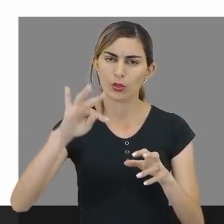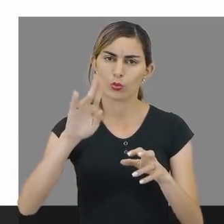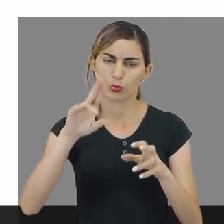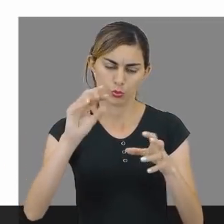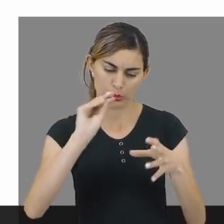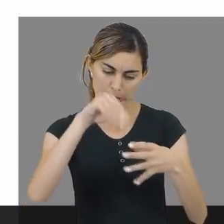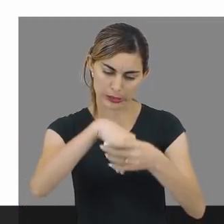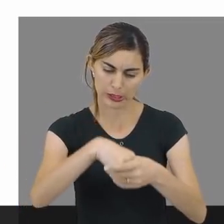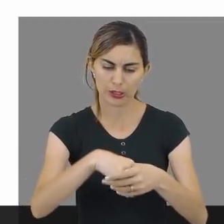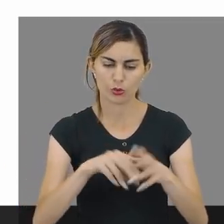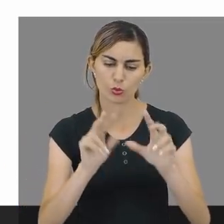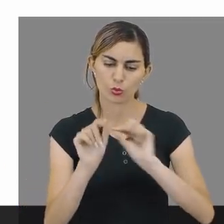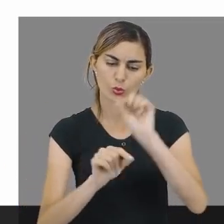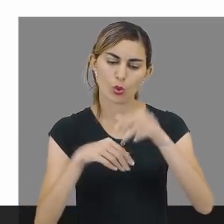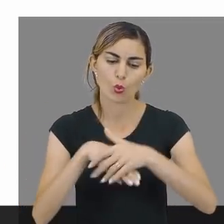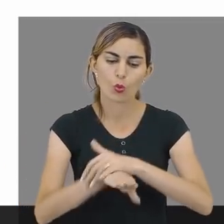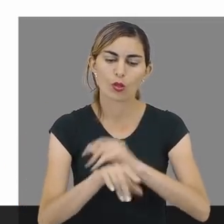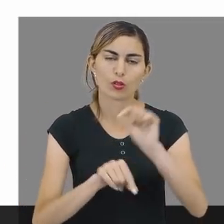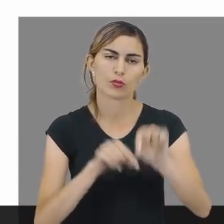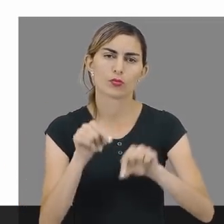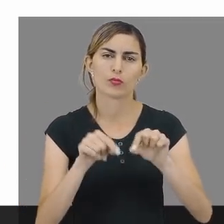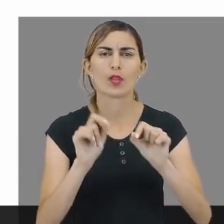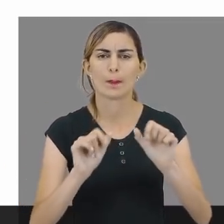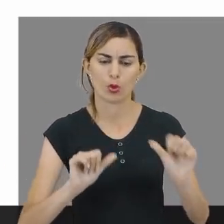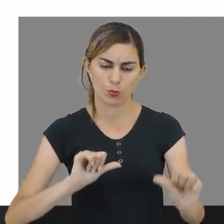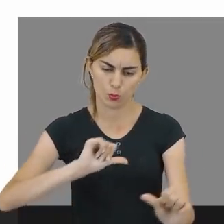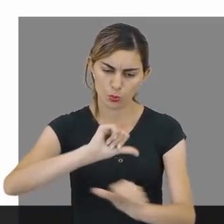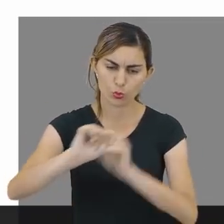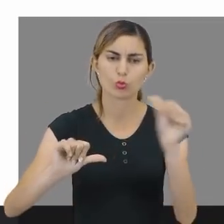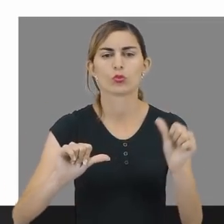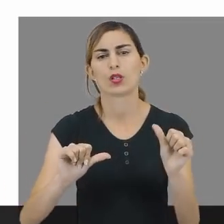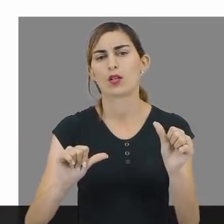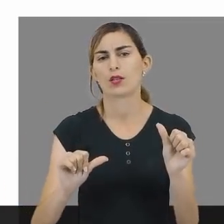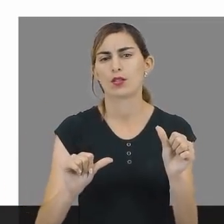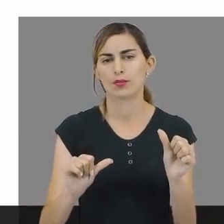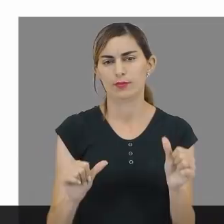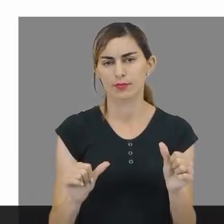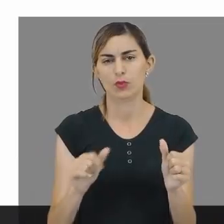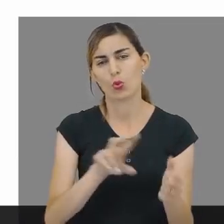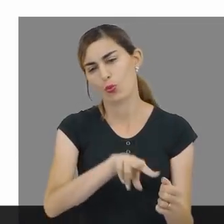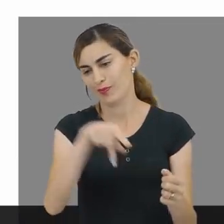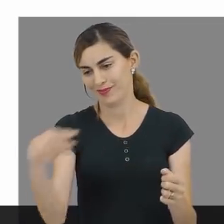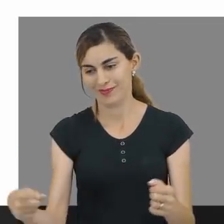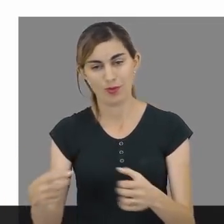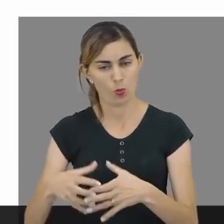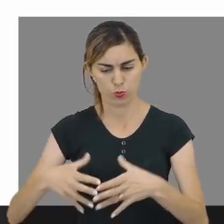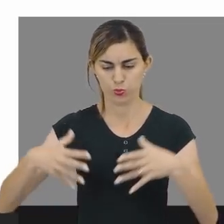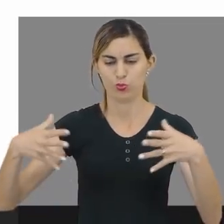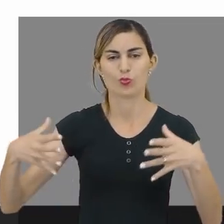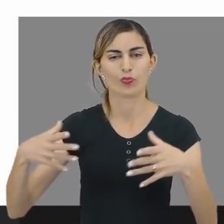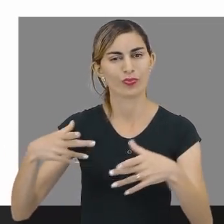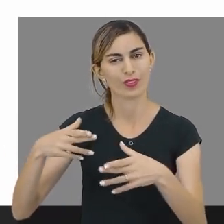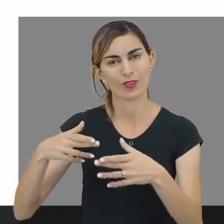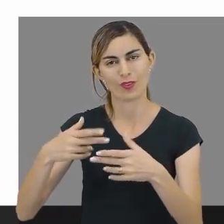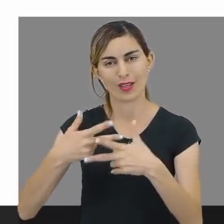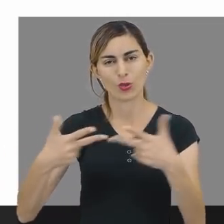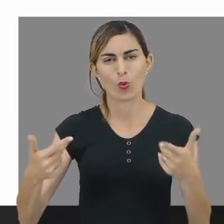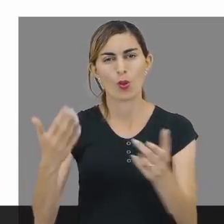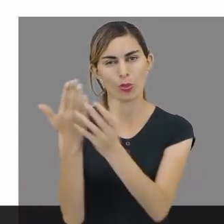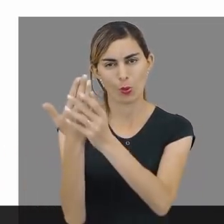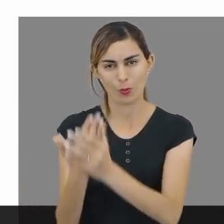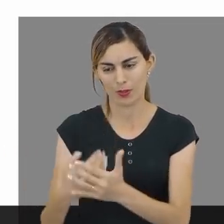apagado, consultado ou alterado quantas vezes forem necessárias durante a execução de um programa.